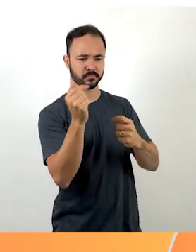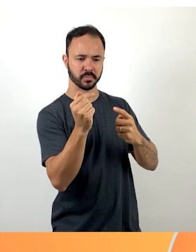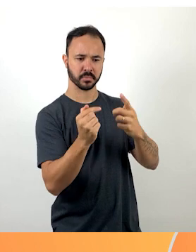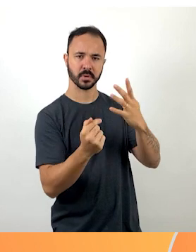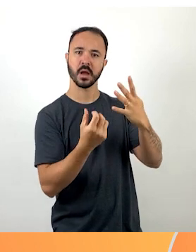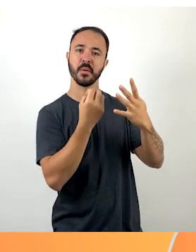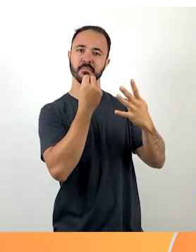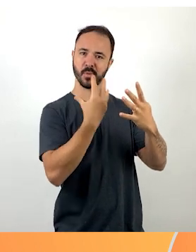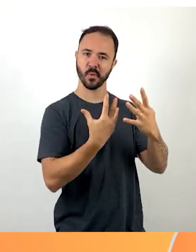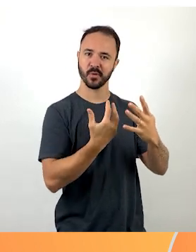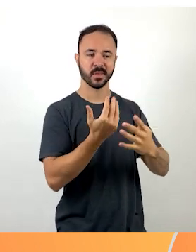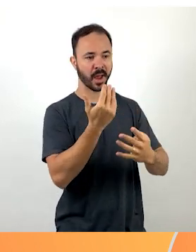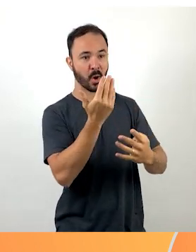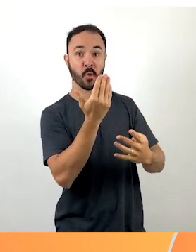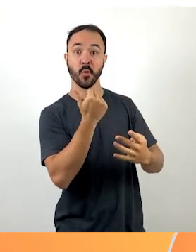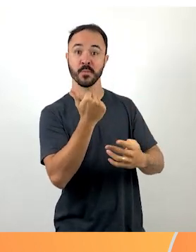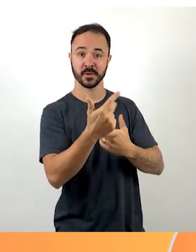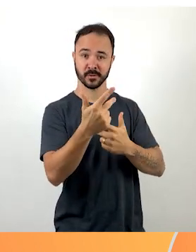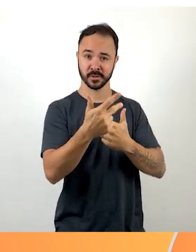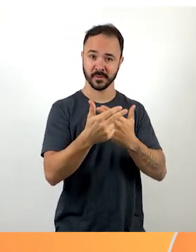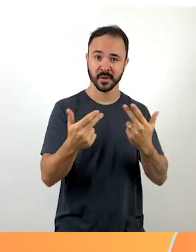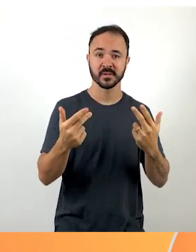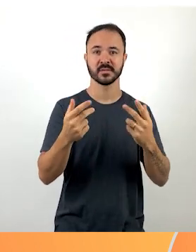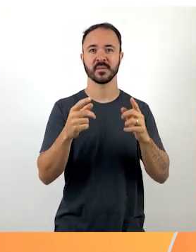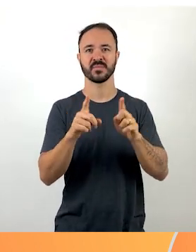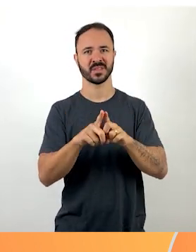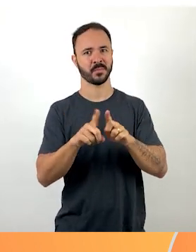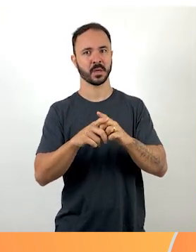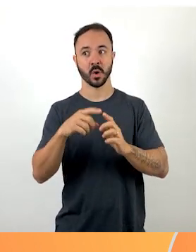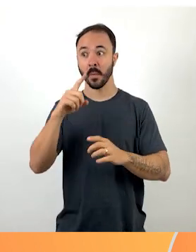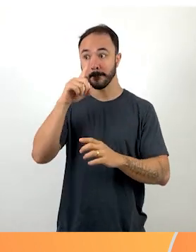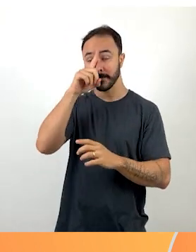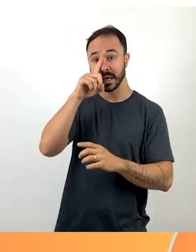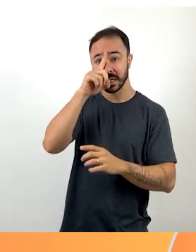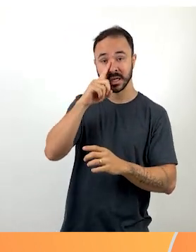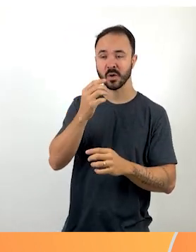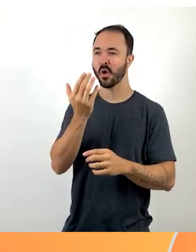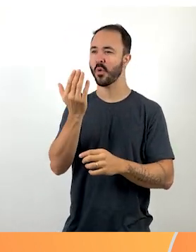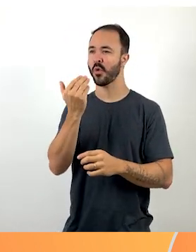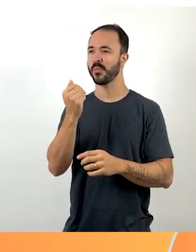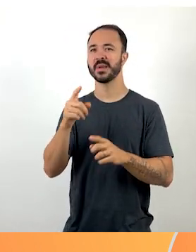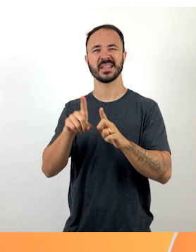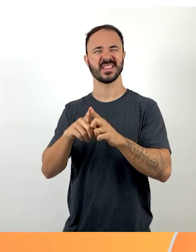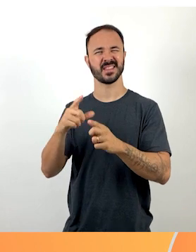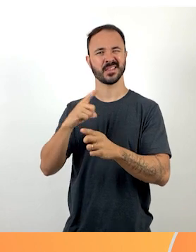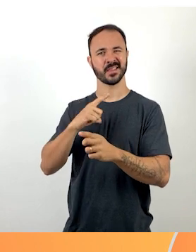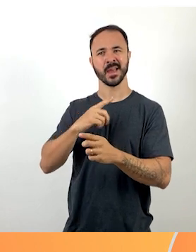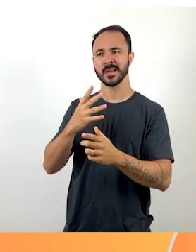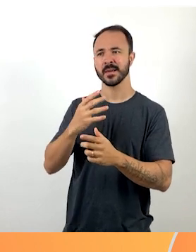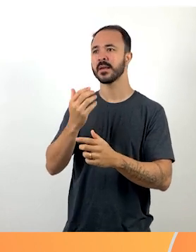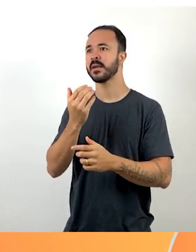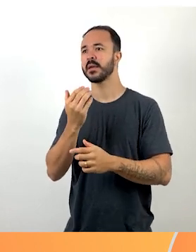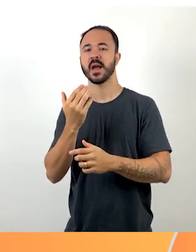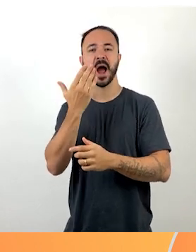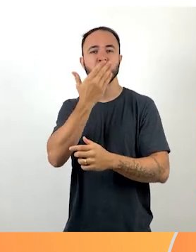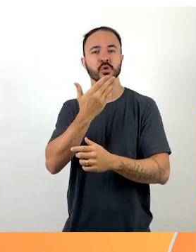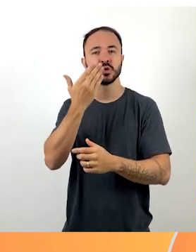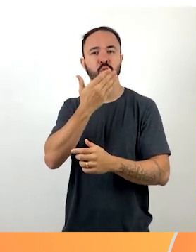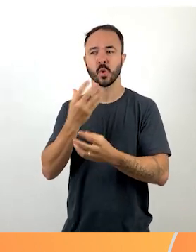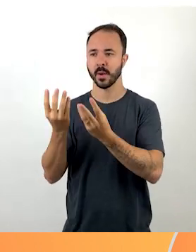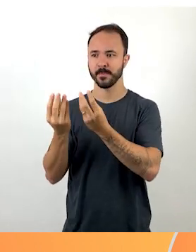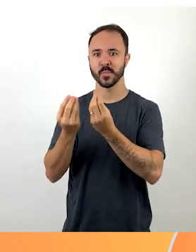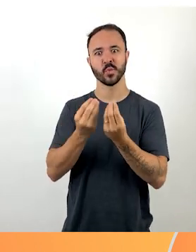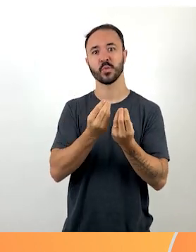trabalhados, o perigo dos alimentos industrializados de excesso de açúcar, o impacto do uso de agrotóxicos na alimentação e no